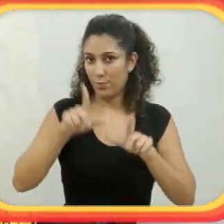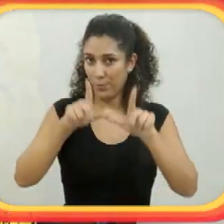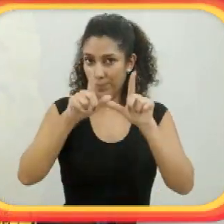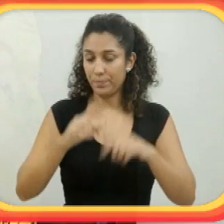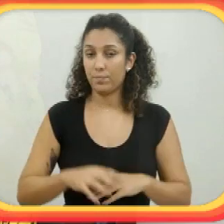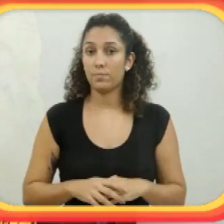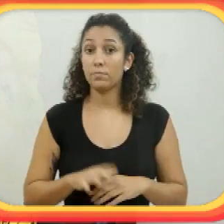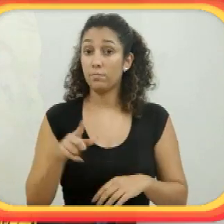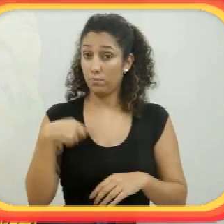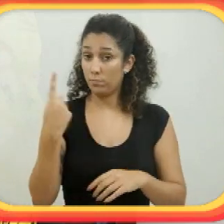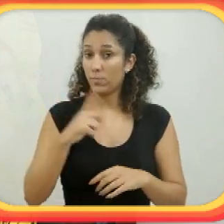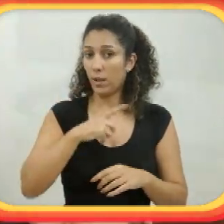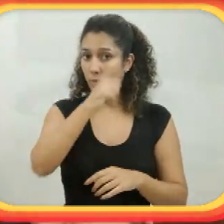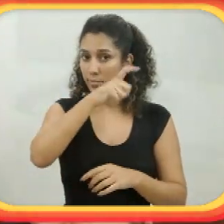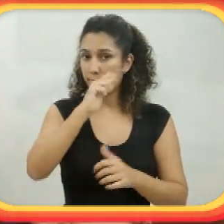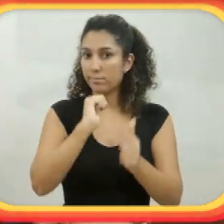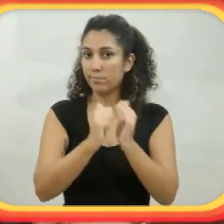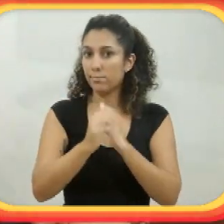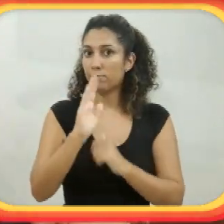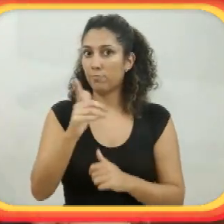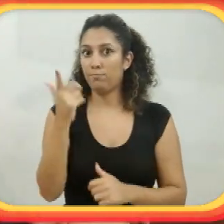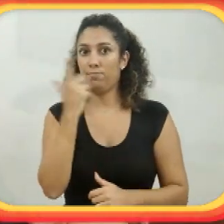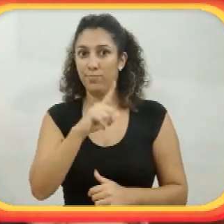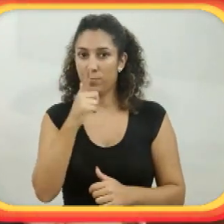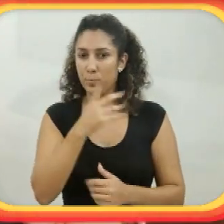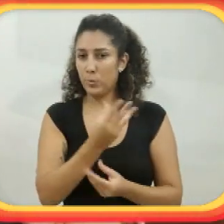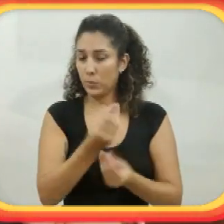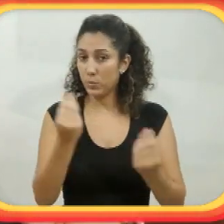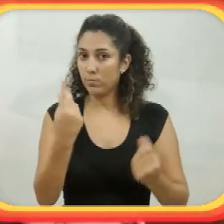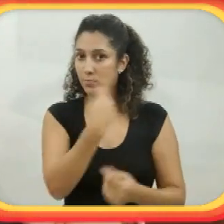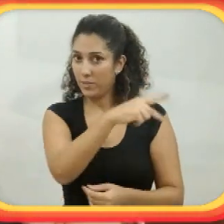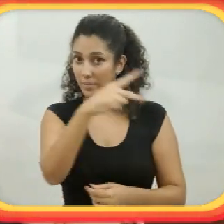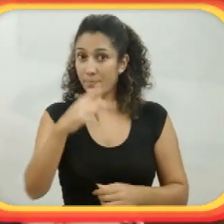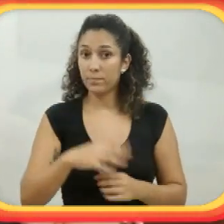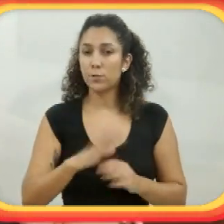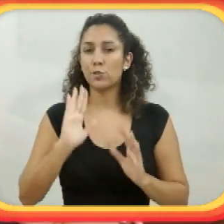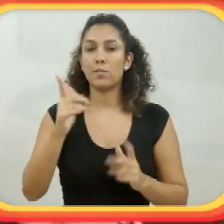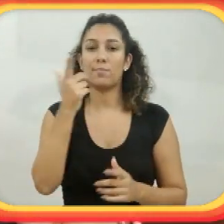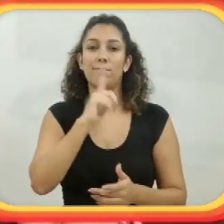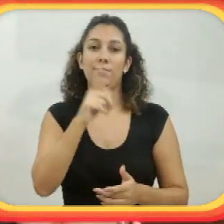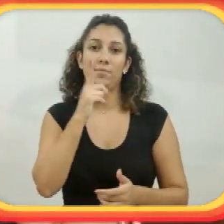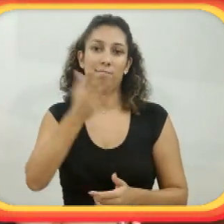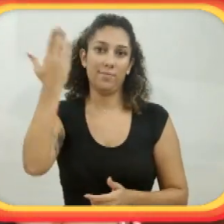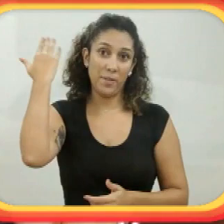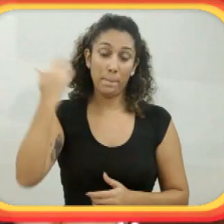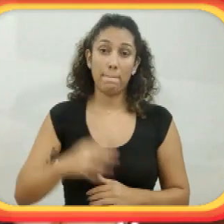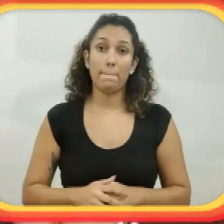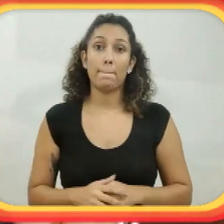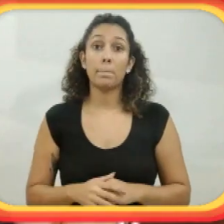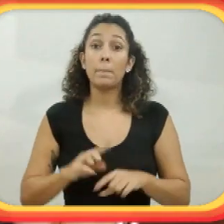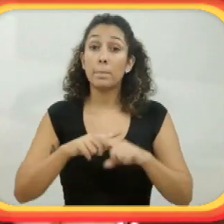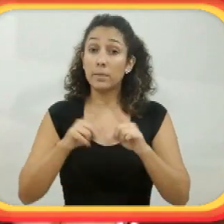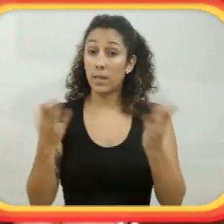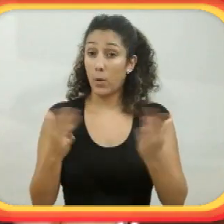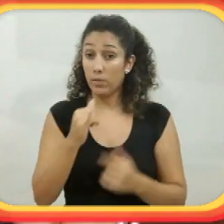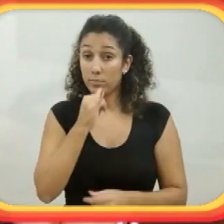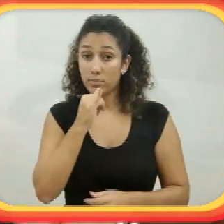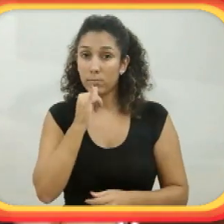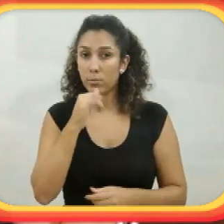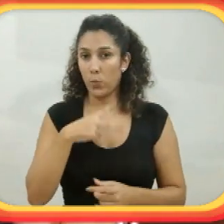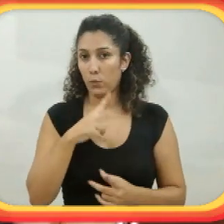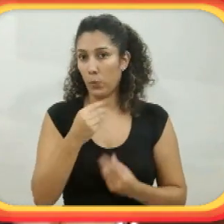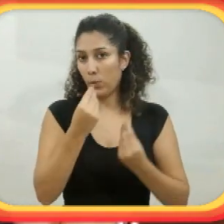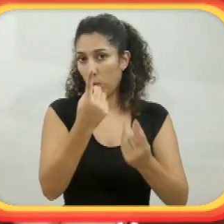que vão para Tóquio. Nós temos aí atletas que já conquistaram, muitos deles já conquistaram, mas como exemplo eu vou dar